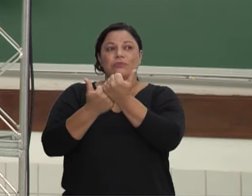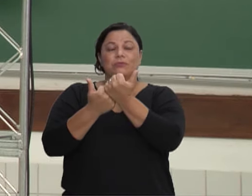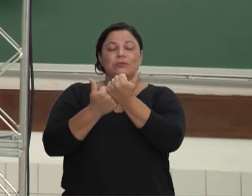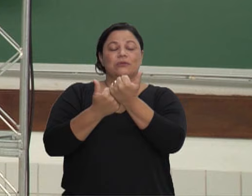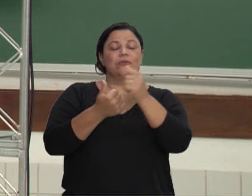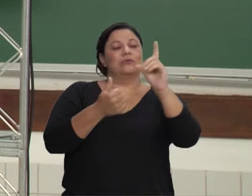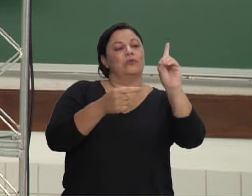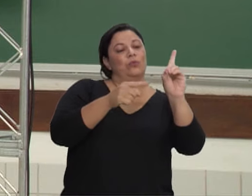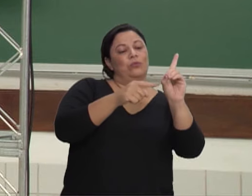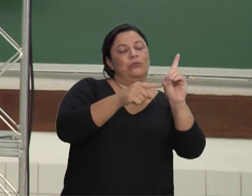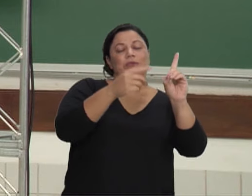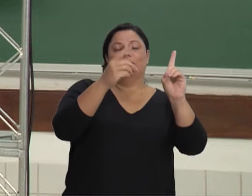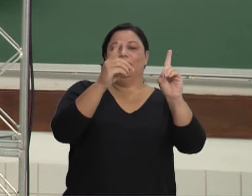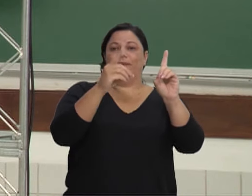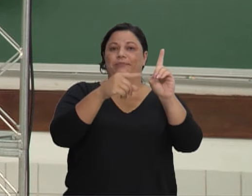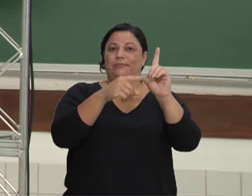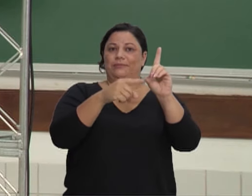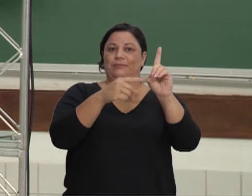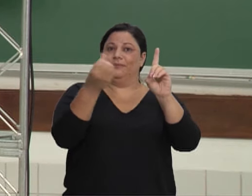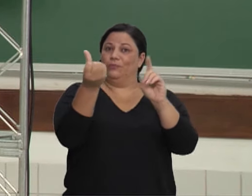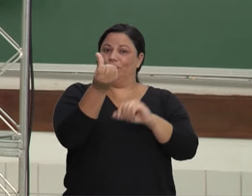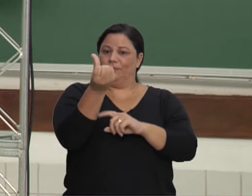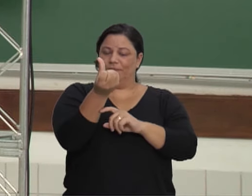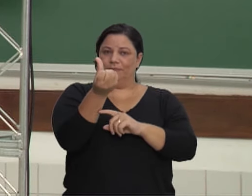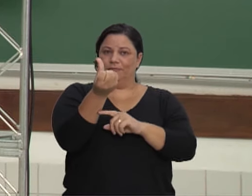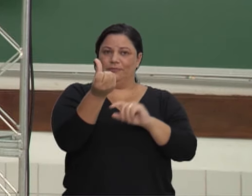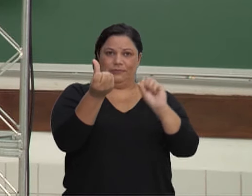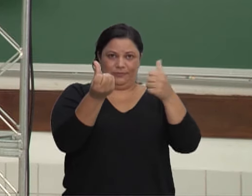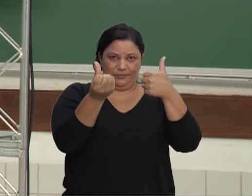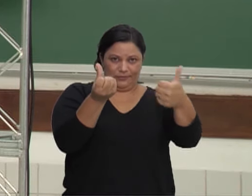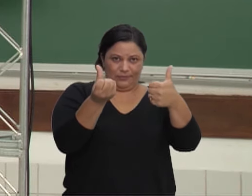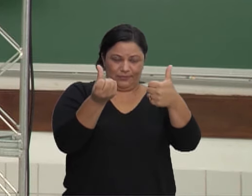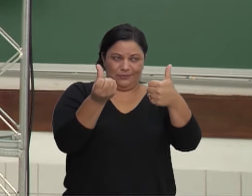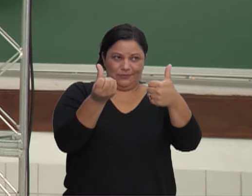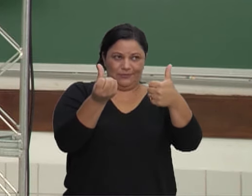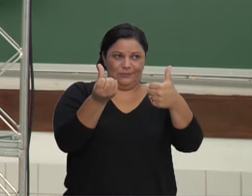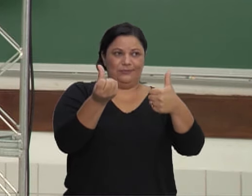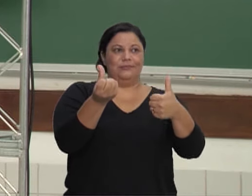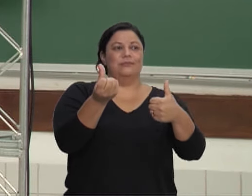por 6. Tranquilo? Então, vamos lá.